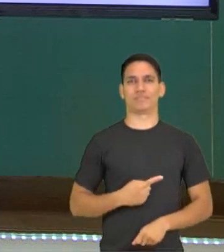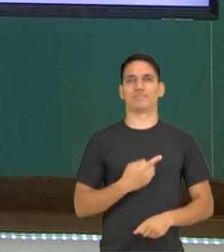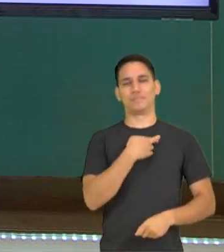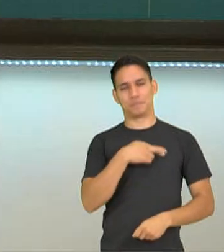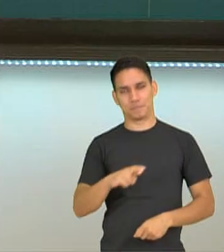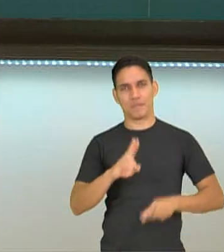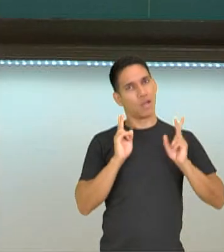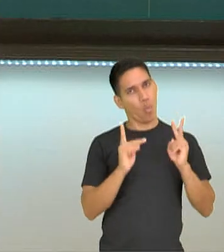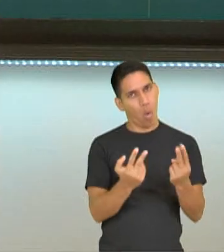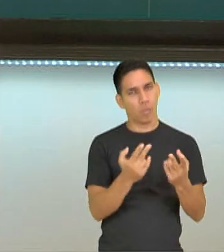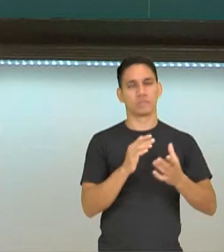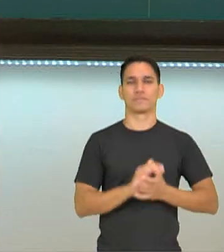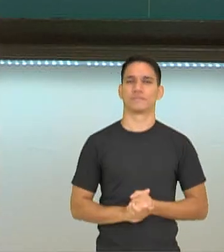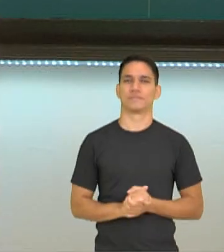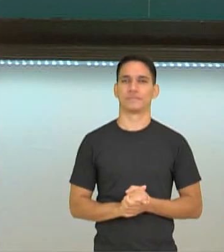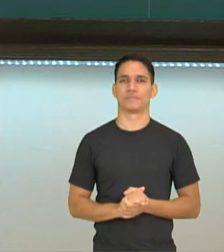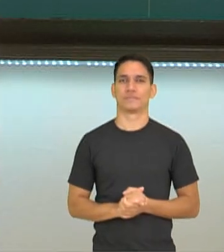também.